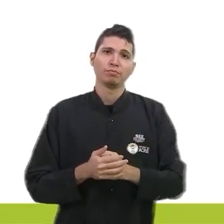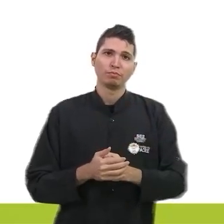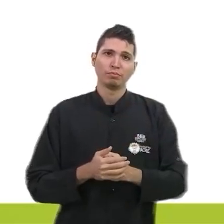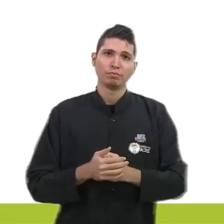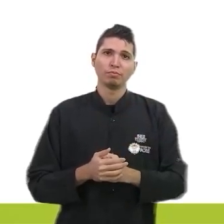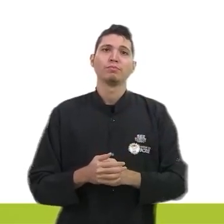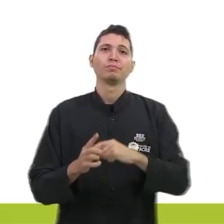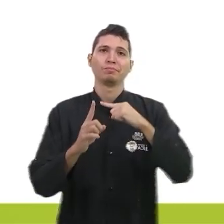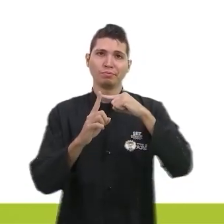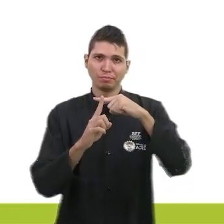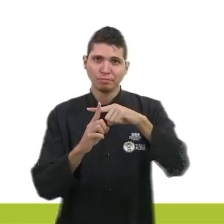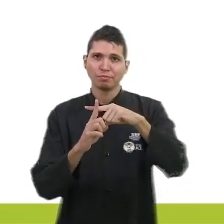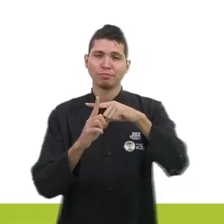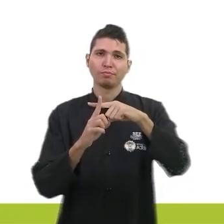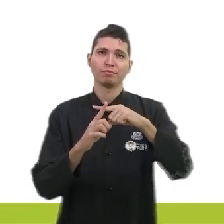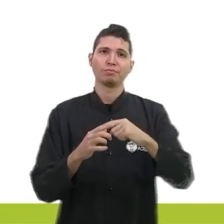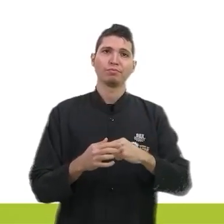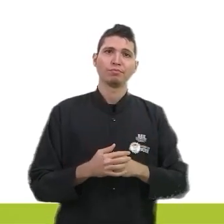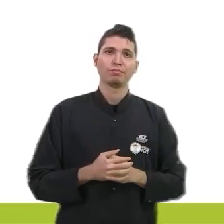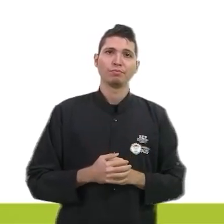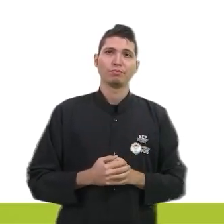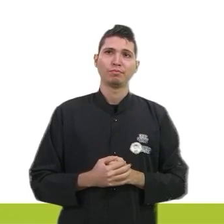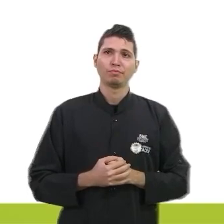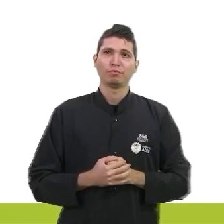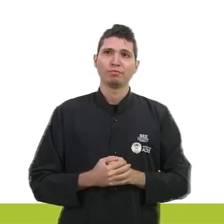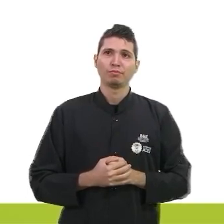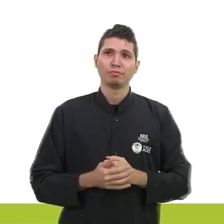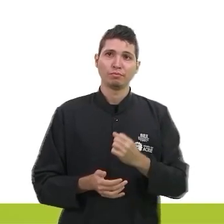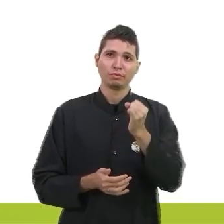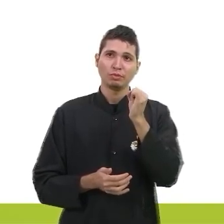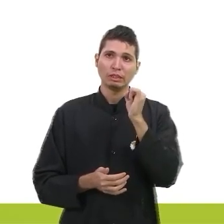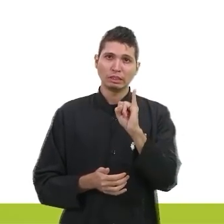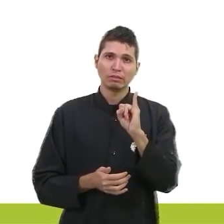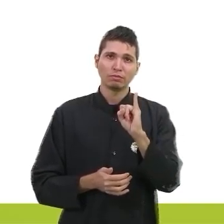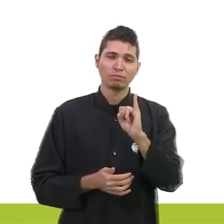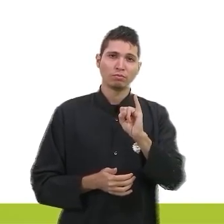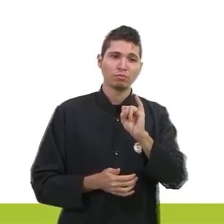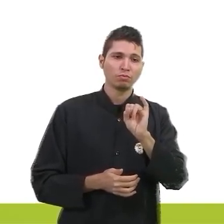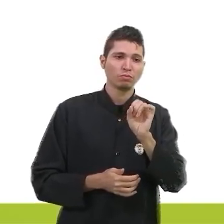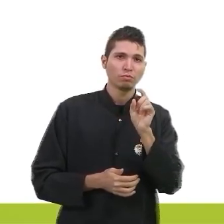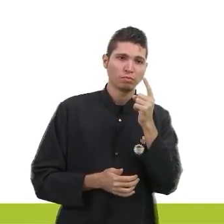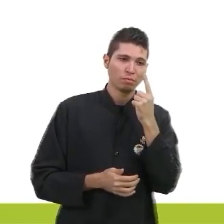perceber, né? Agora, se nós olharmos no segundo quadrante,